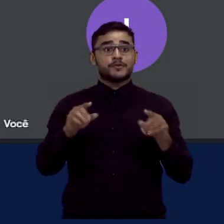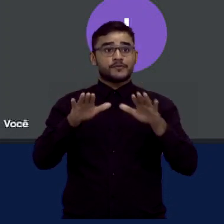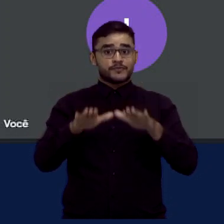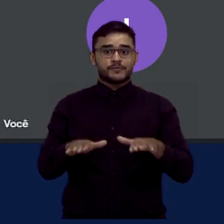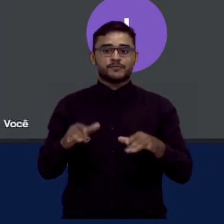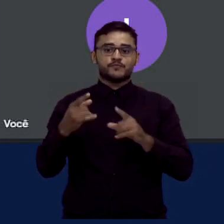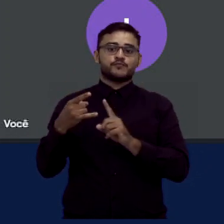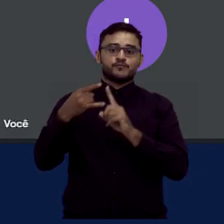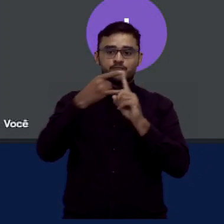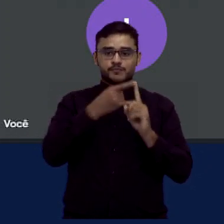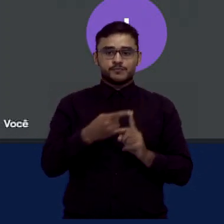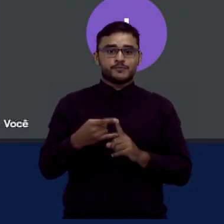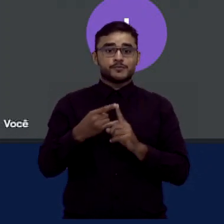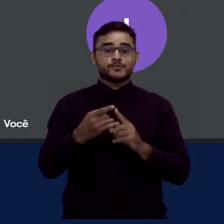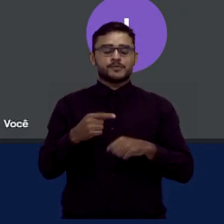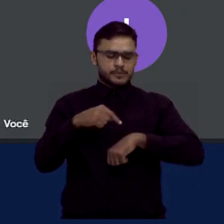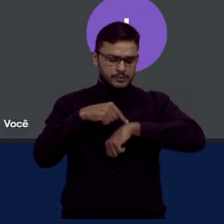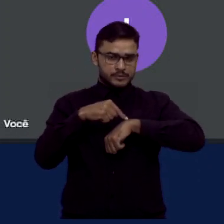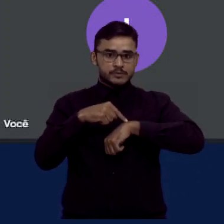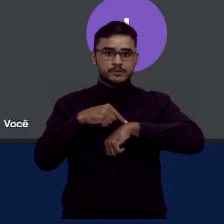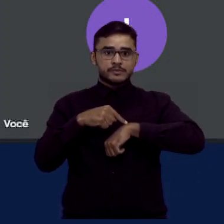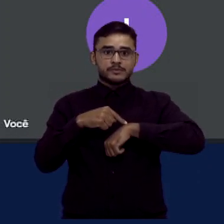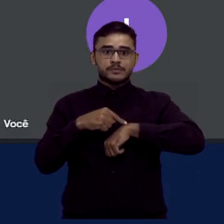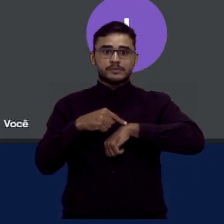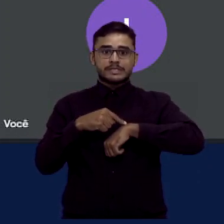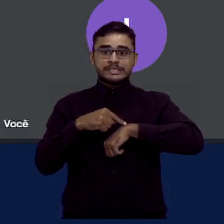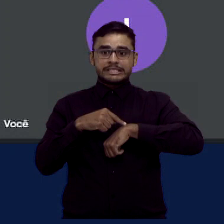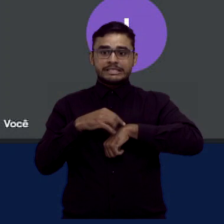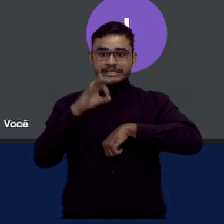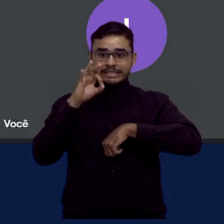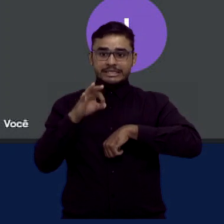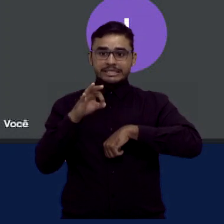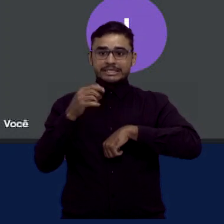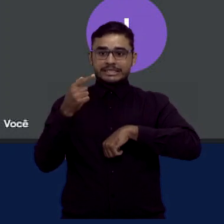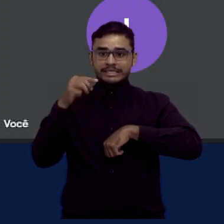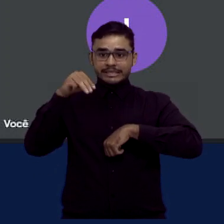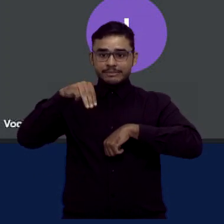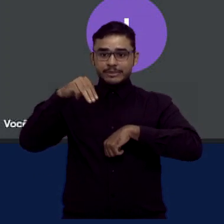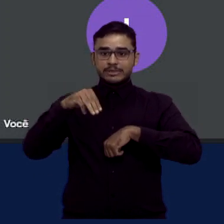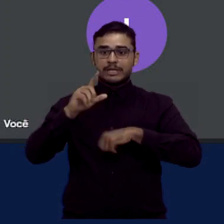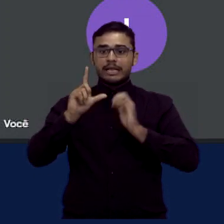fim. Ultrapassamos aqui 7 minutos do horário oficial,